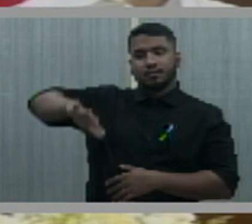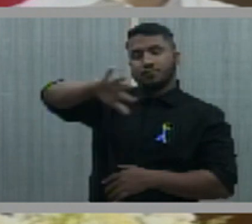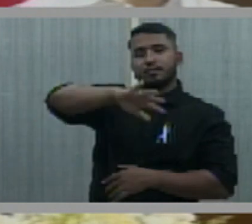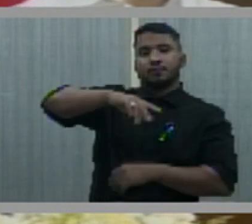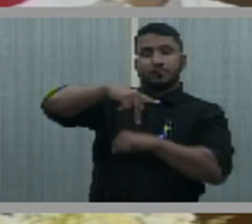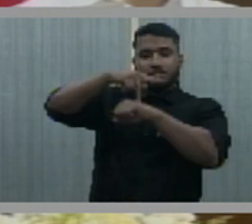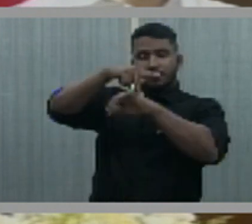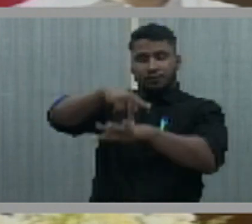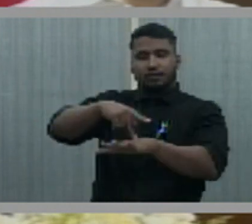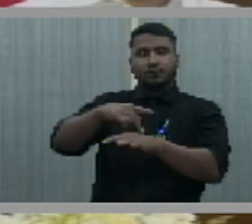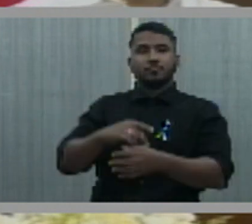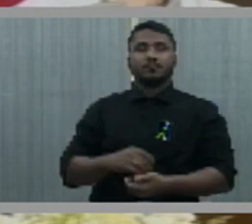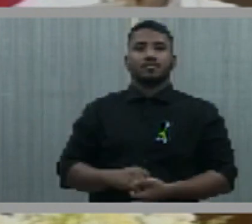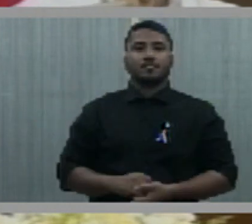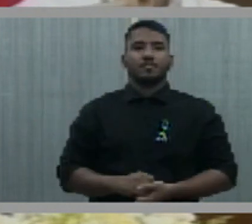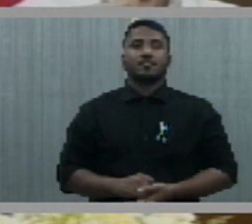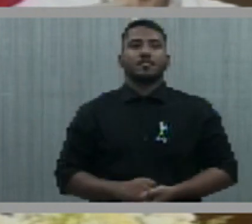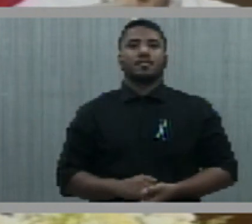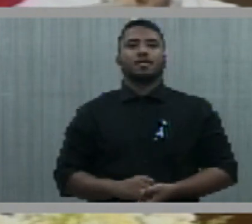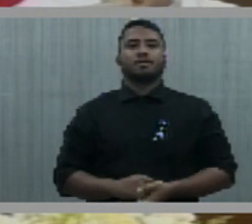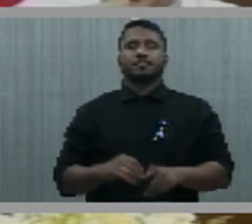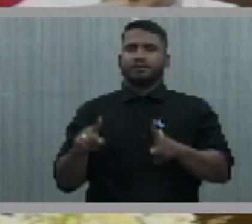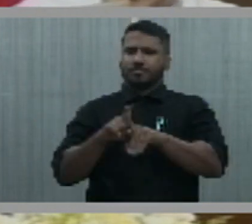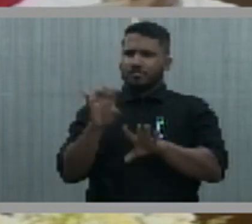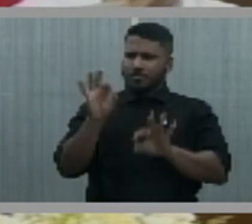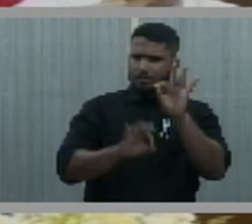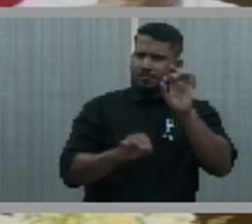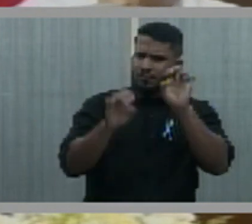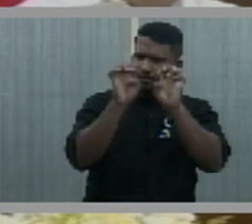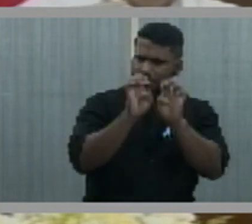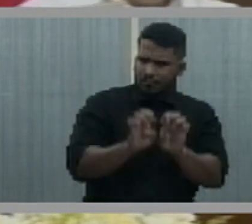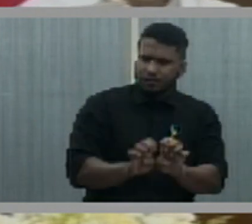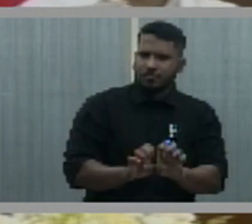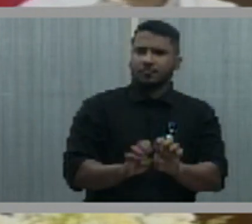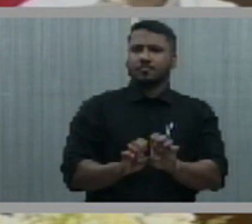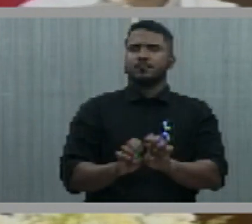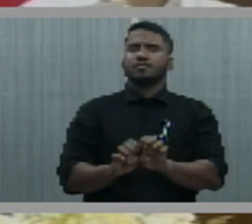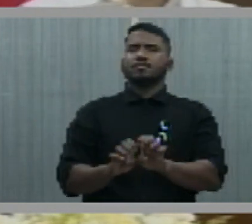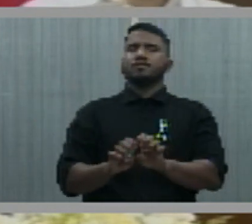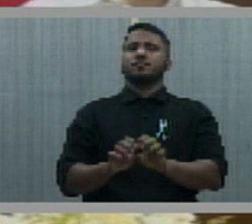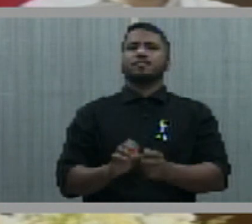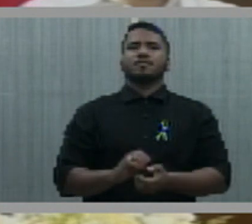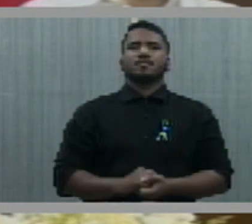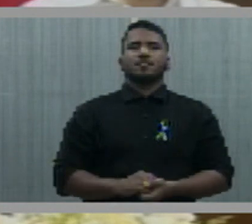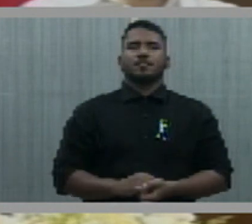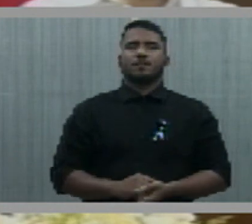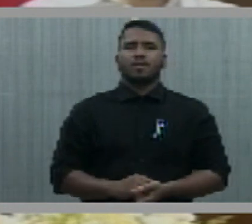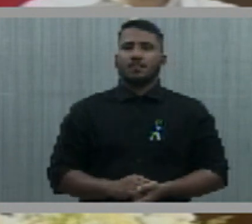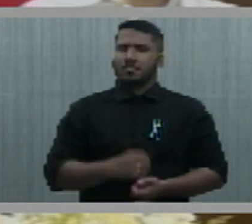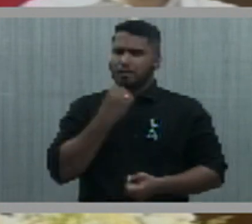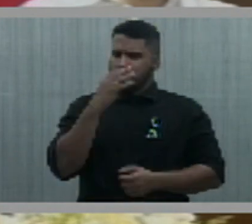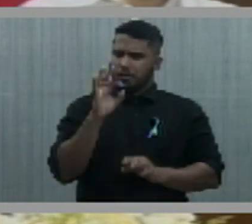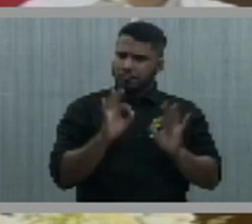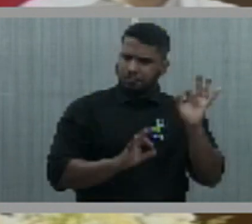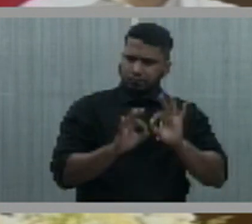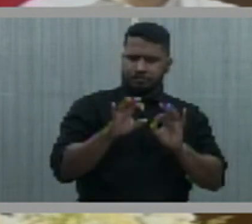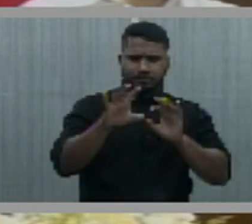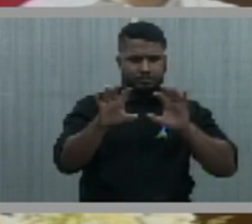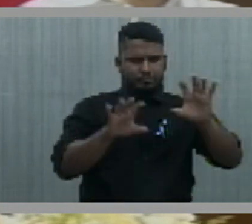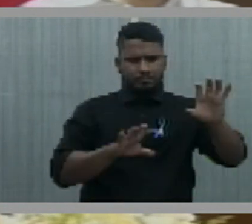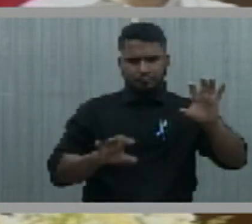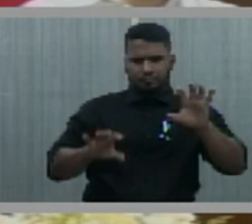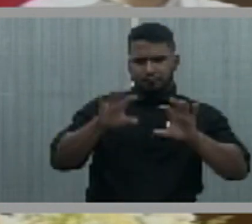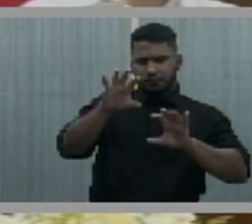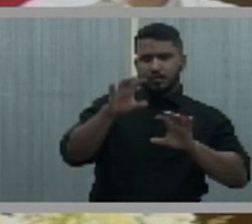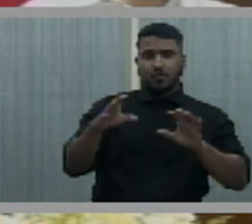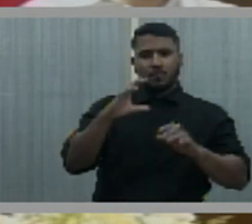região pastoral oeste. Reestruturou a pastoral orgânica de forma setorial,